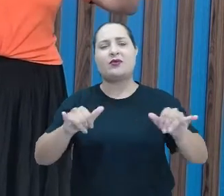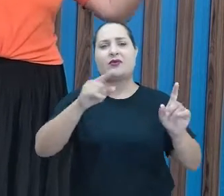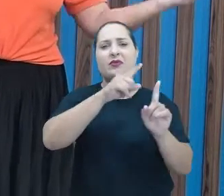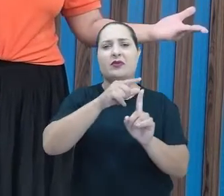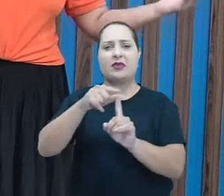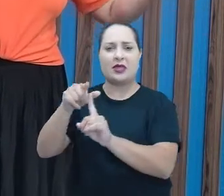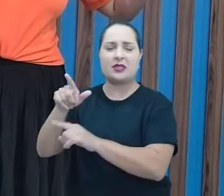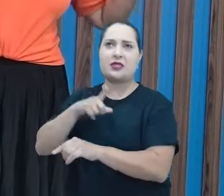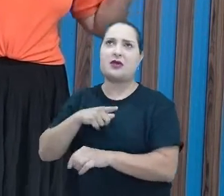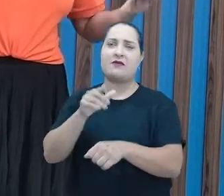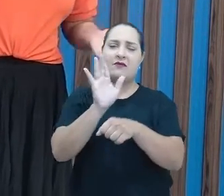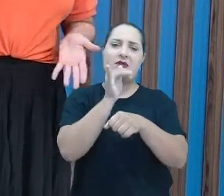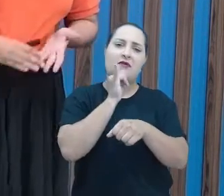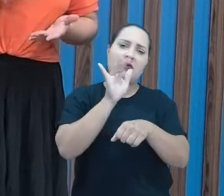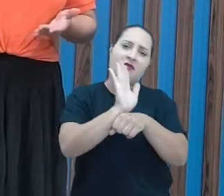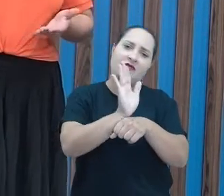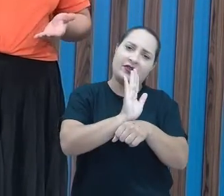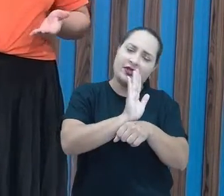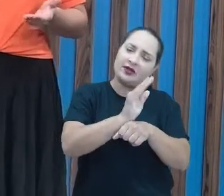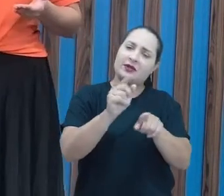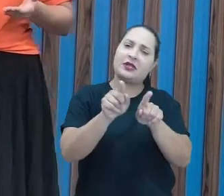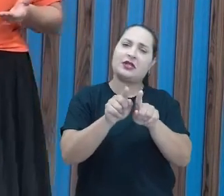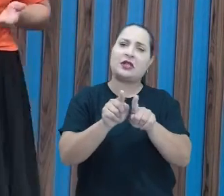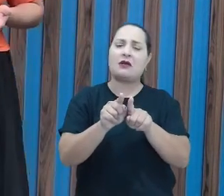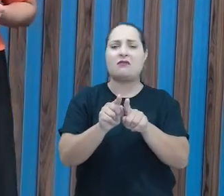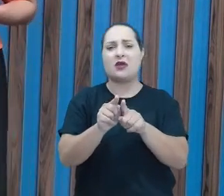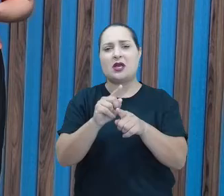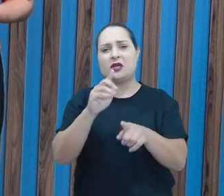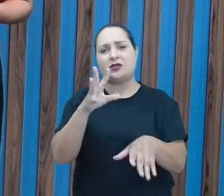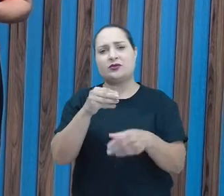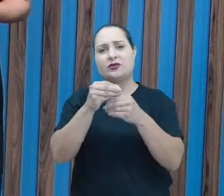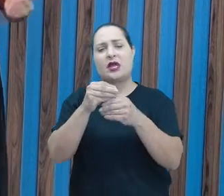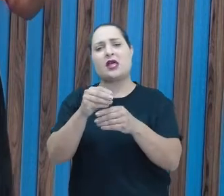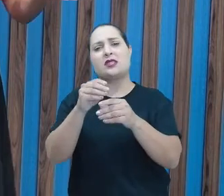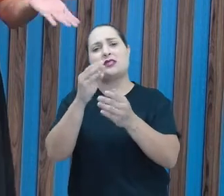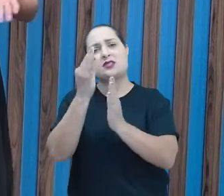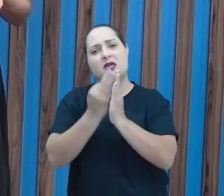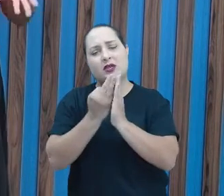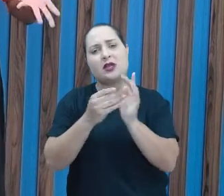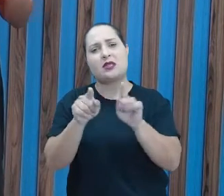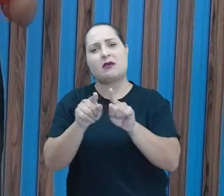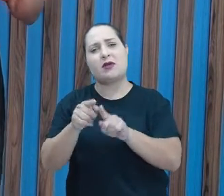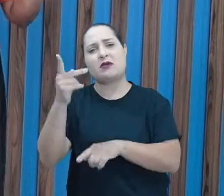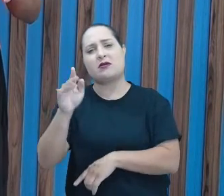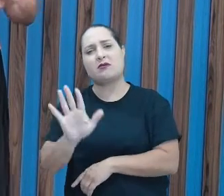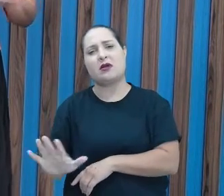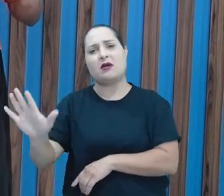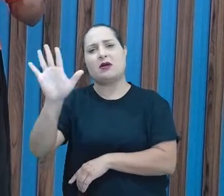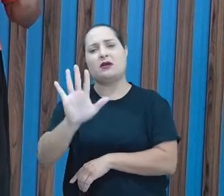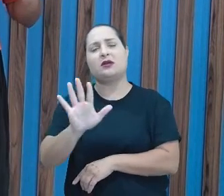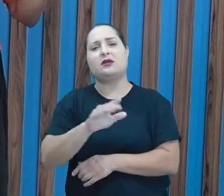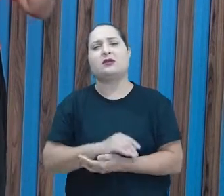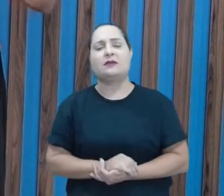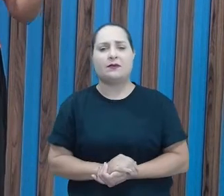gente tem em vídeo e associação de textos e imagens. Essas subdivisões a gente não vai se, né,